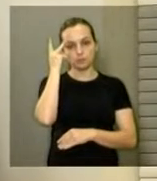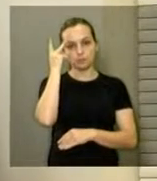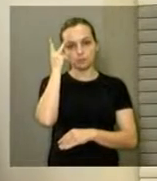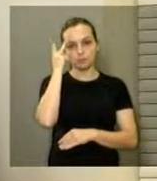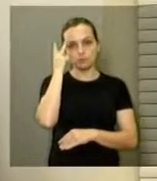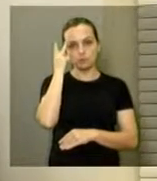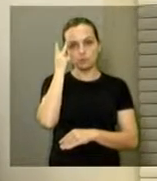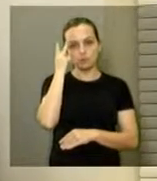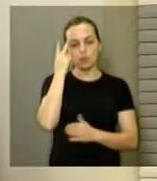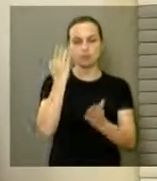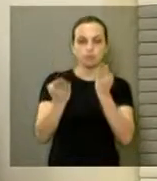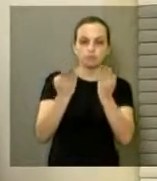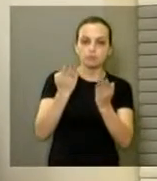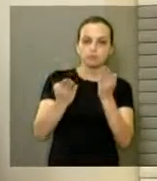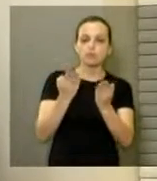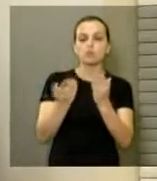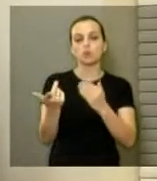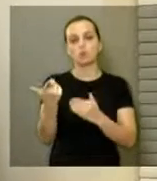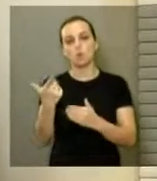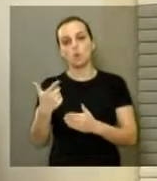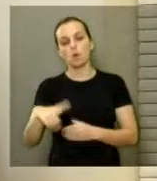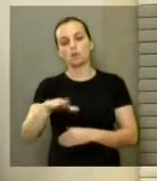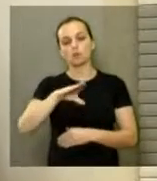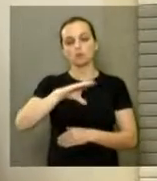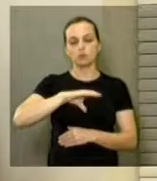Basta comparar com outras cidades da região.